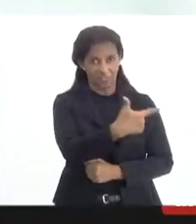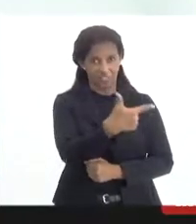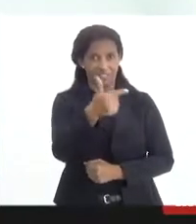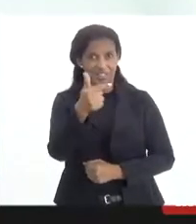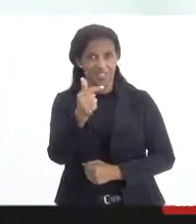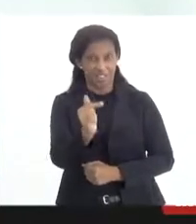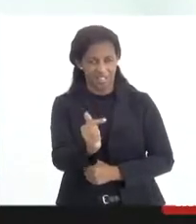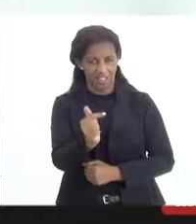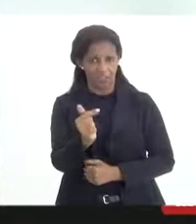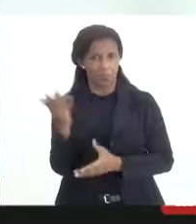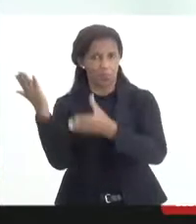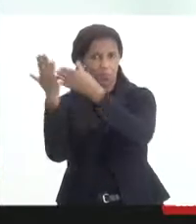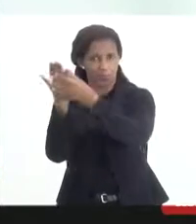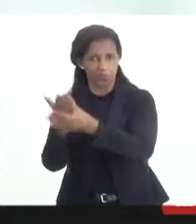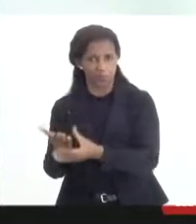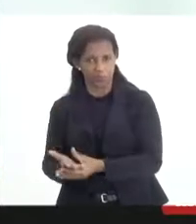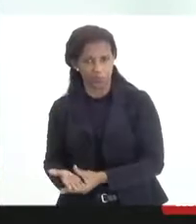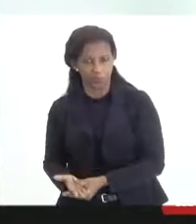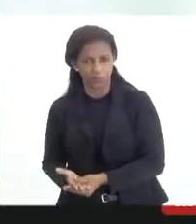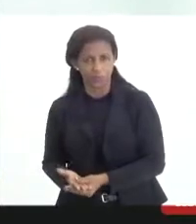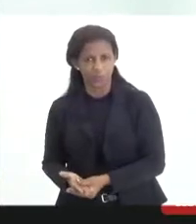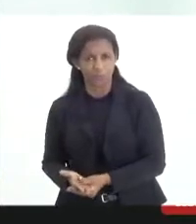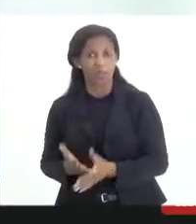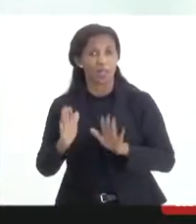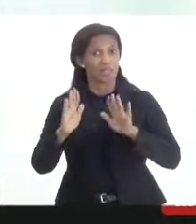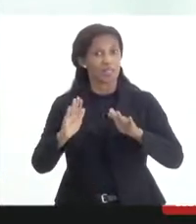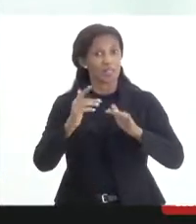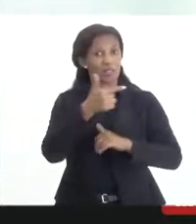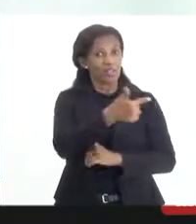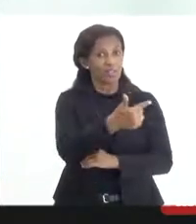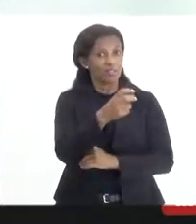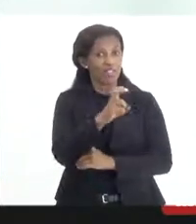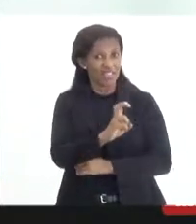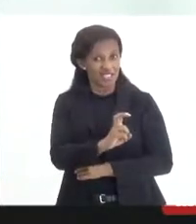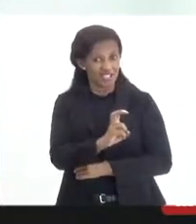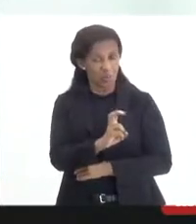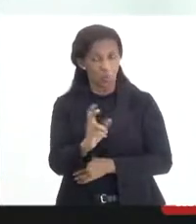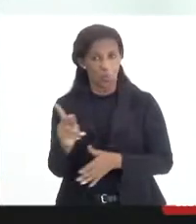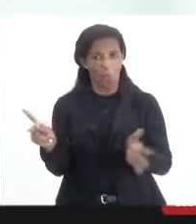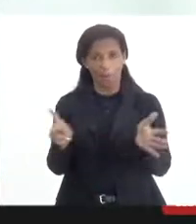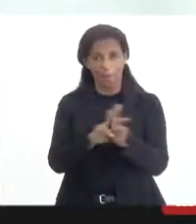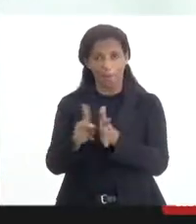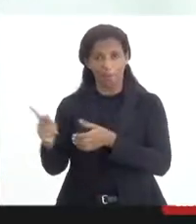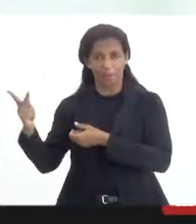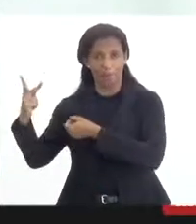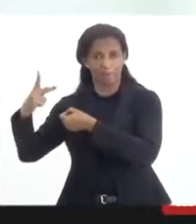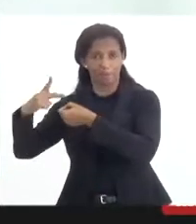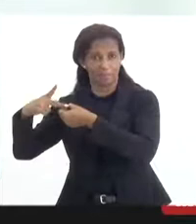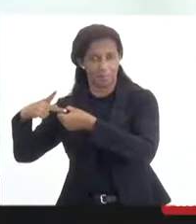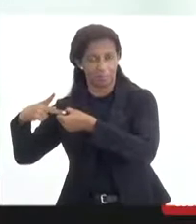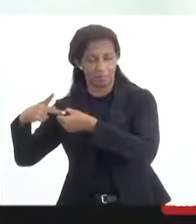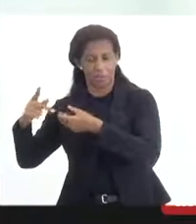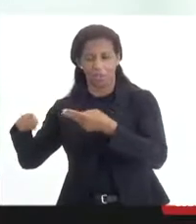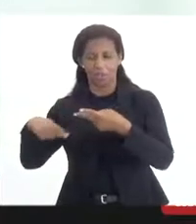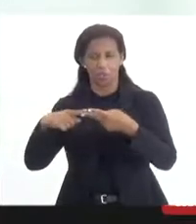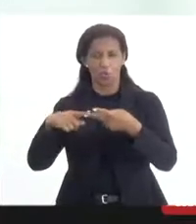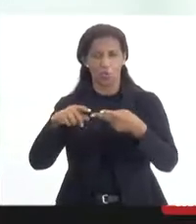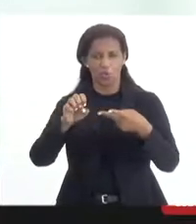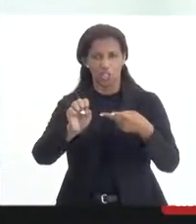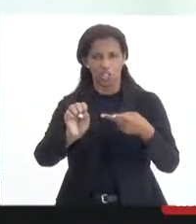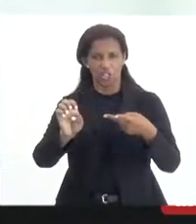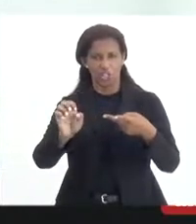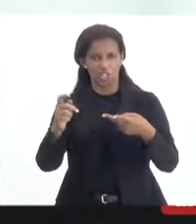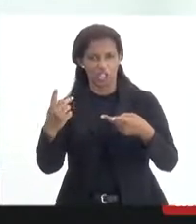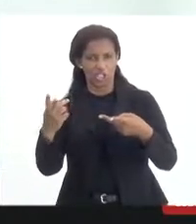autuações, 27, sendo que 25 em relação à Petrobras, uma em relação à Shell